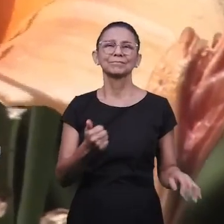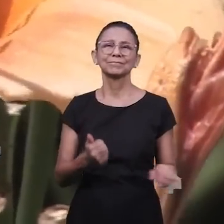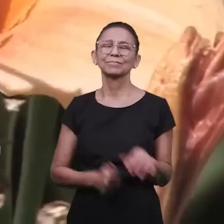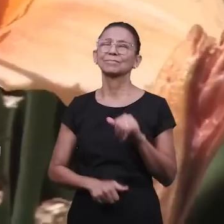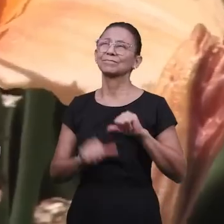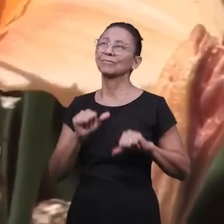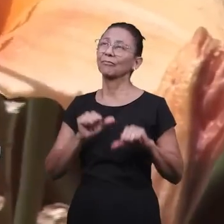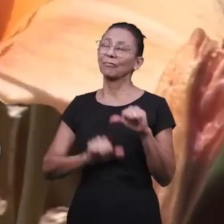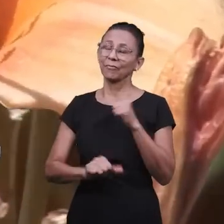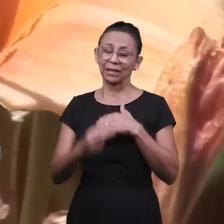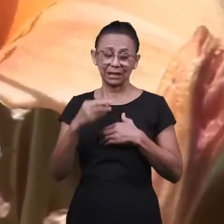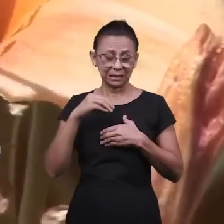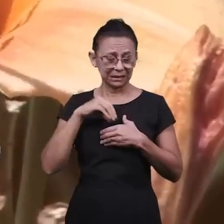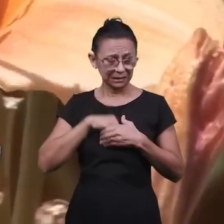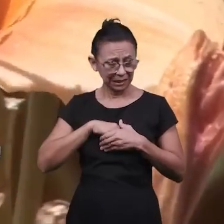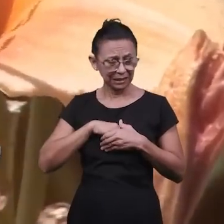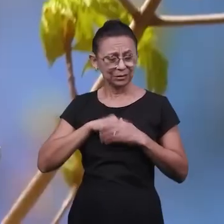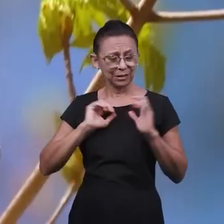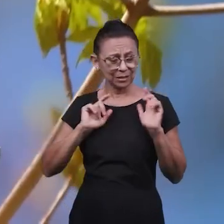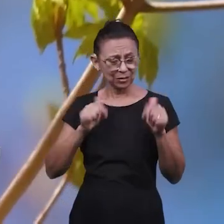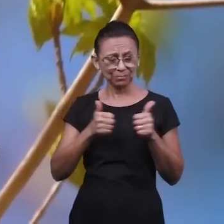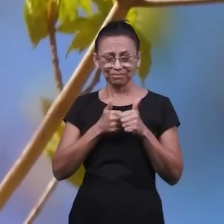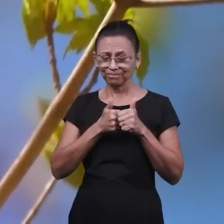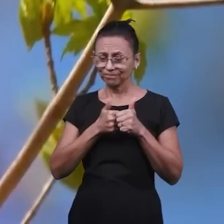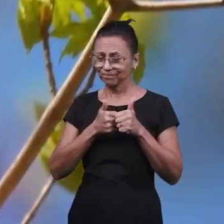Escuta a